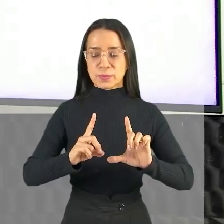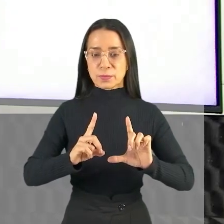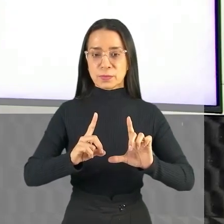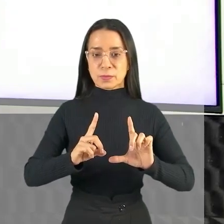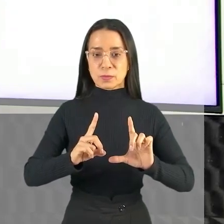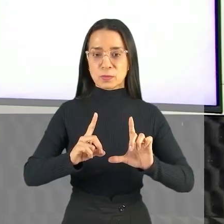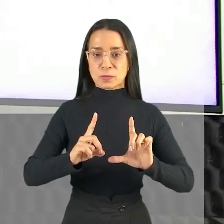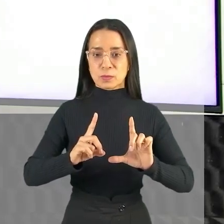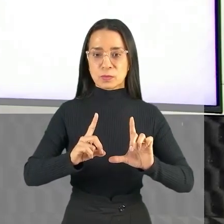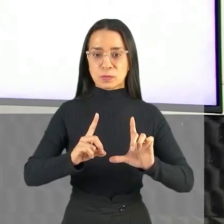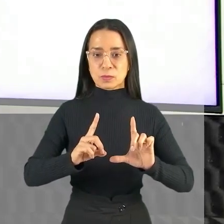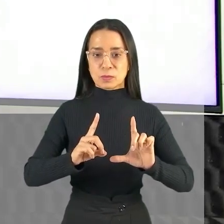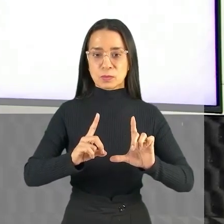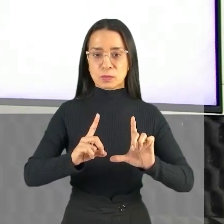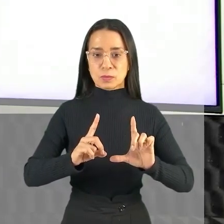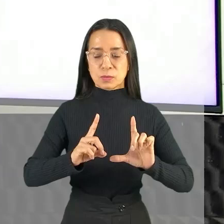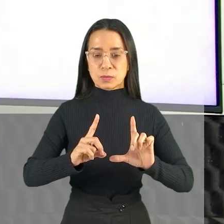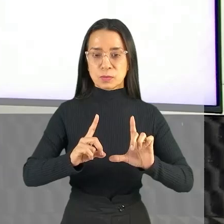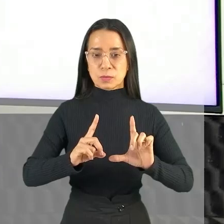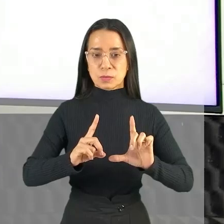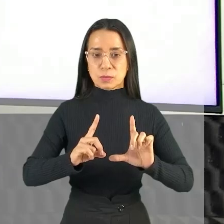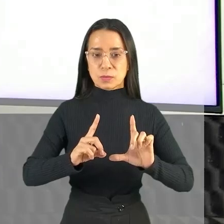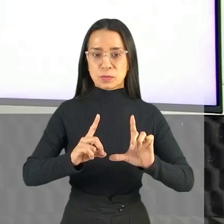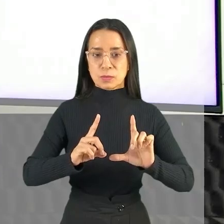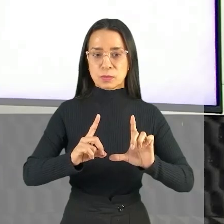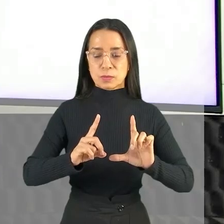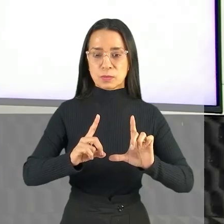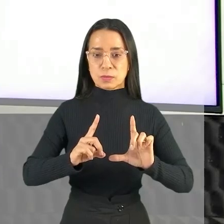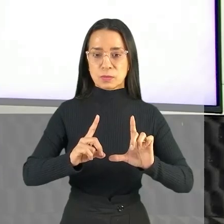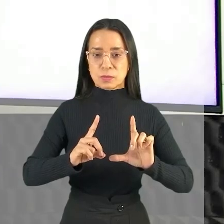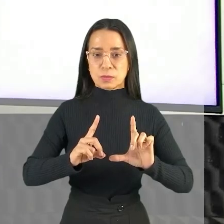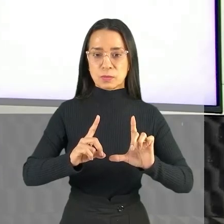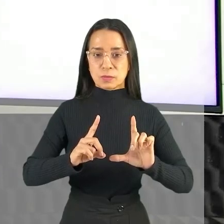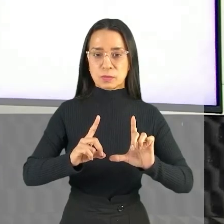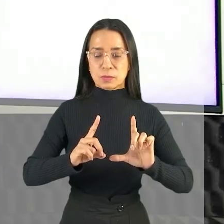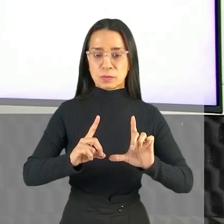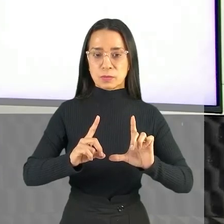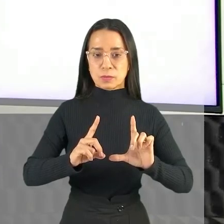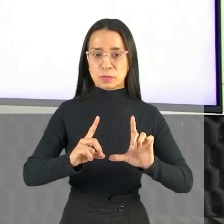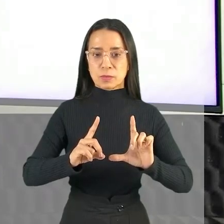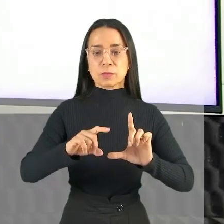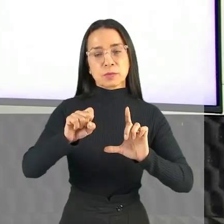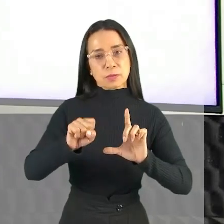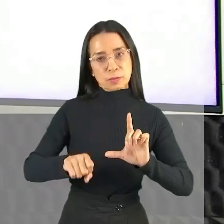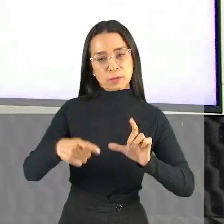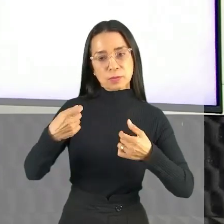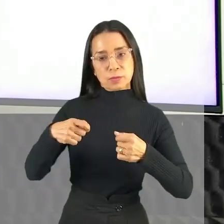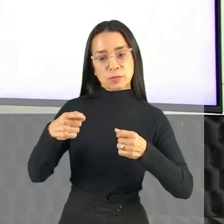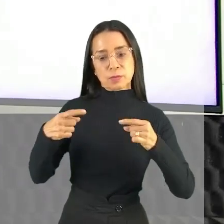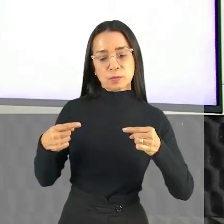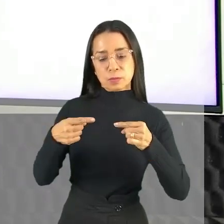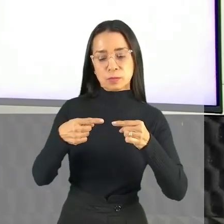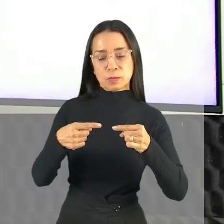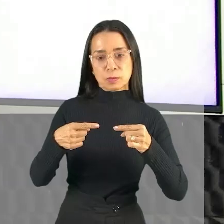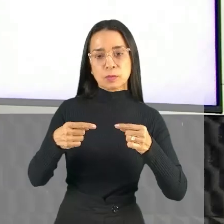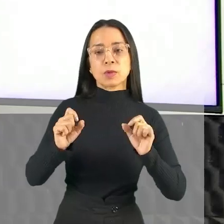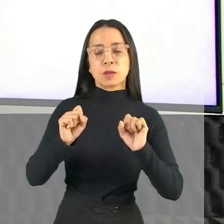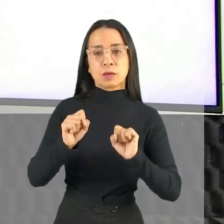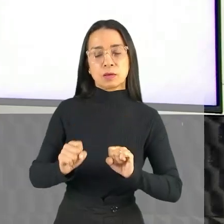ao espraiamento da esquistossomose mansônica. Não, alterações ambientais, elas devem ser associadas,